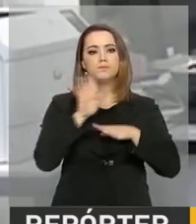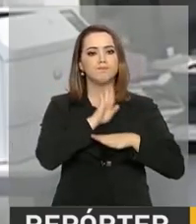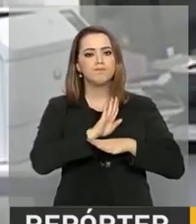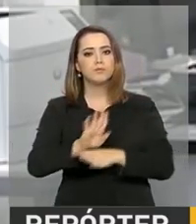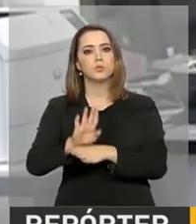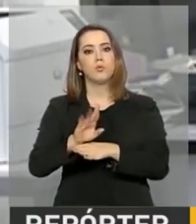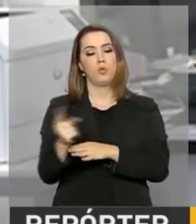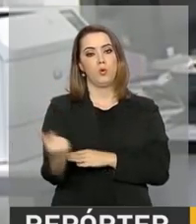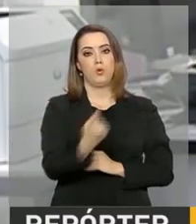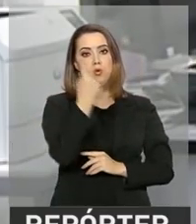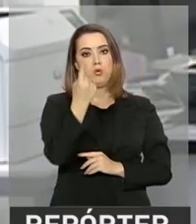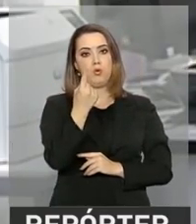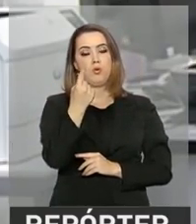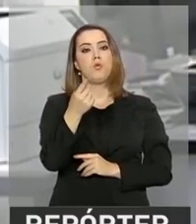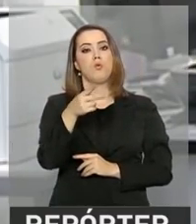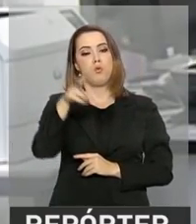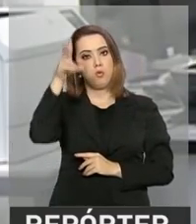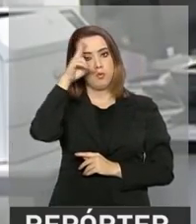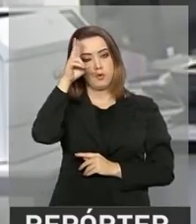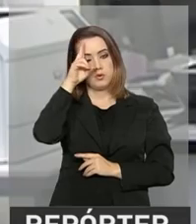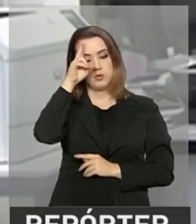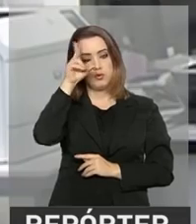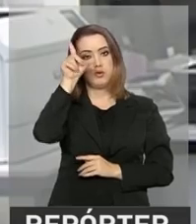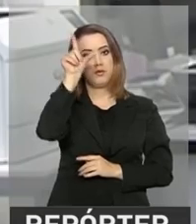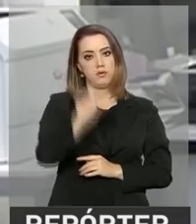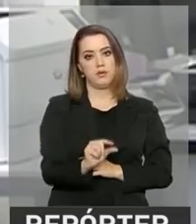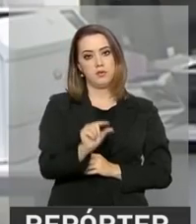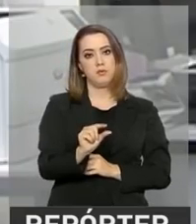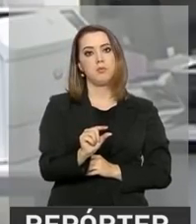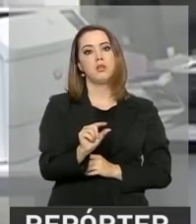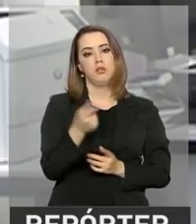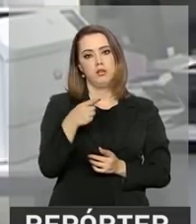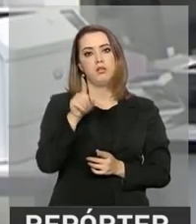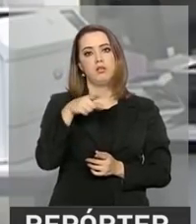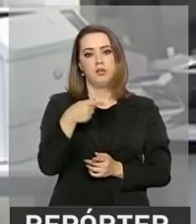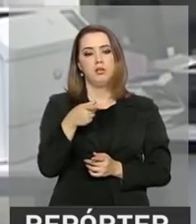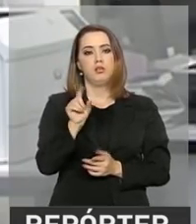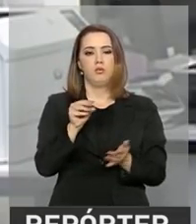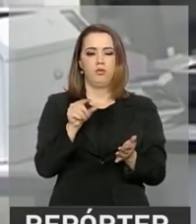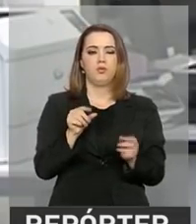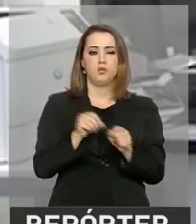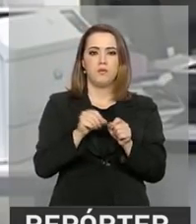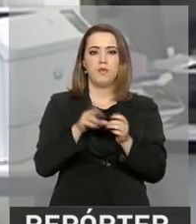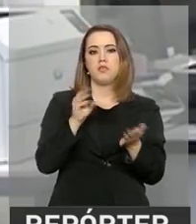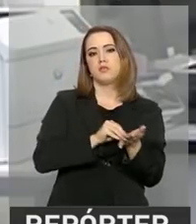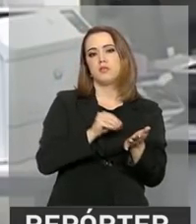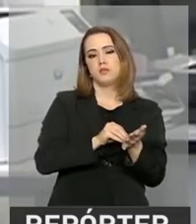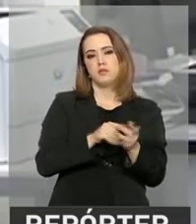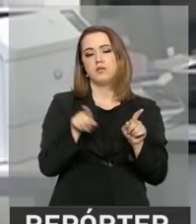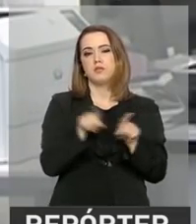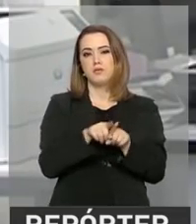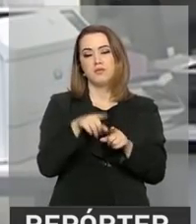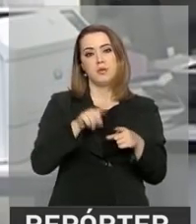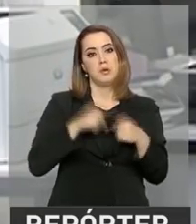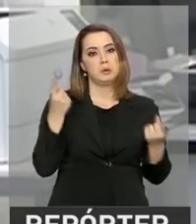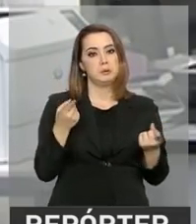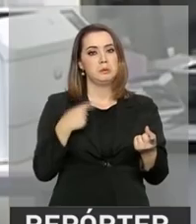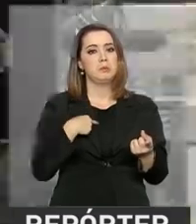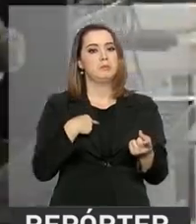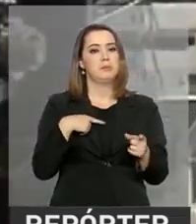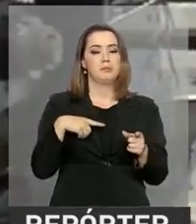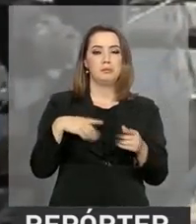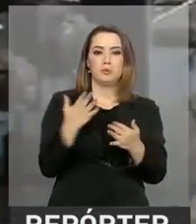menos pesa no bolso mas é melhor uma segunda-feira menos e e e também um salário reduzido do que não ter o